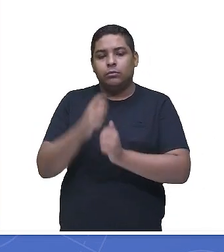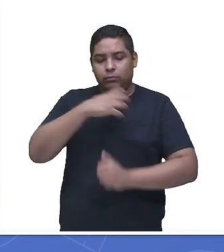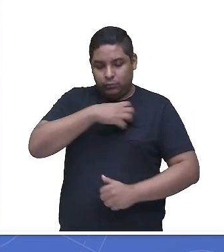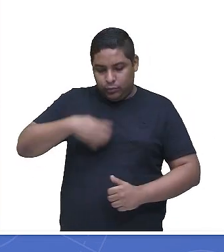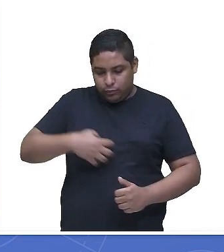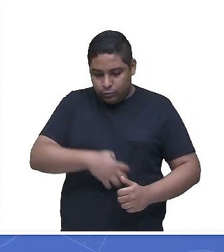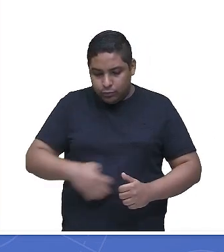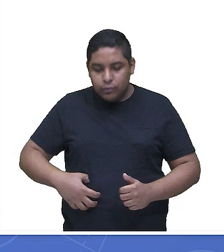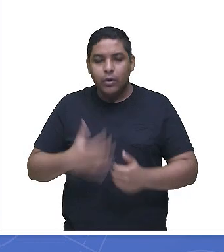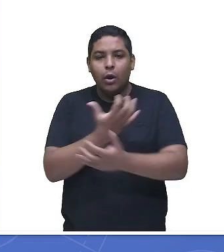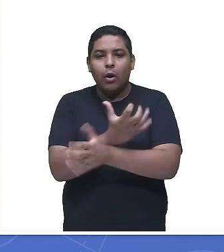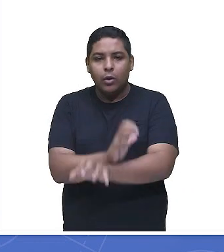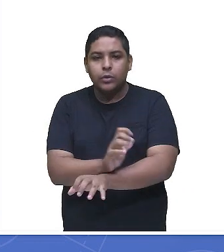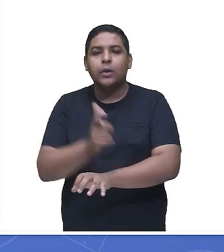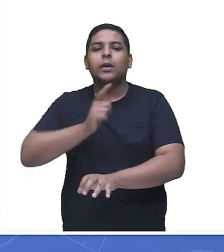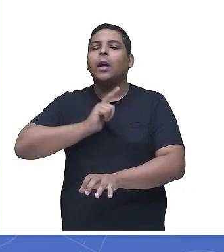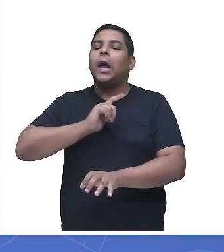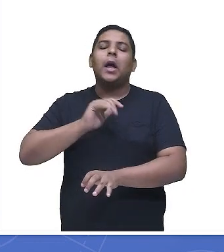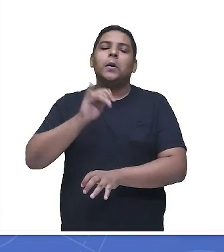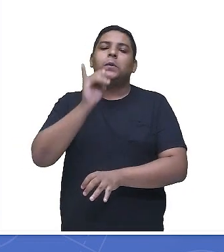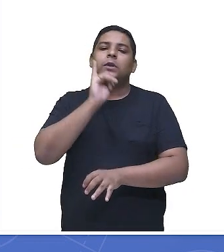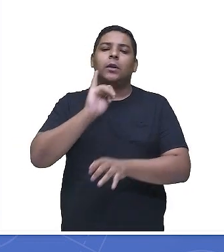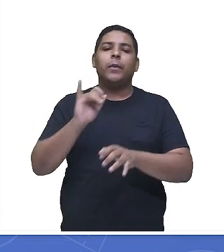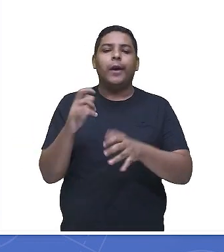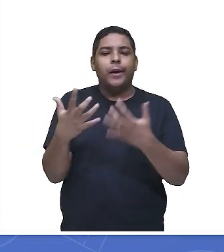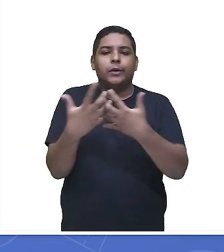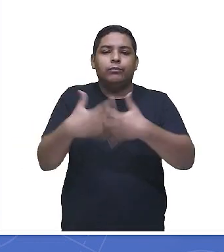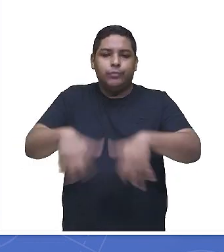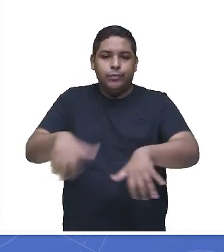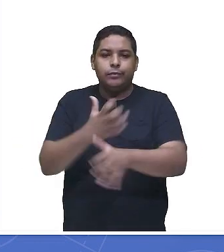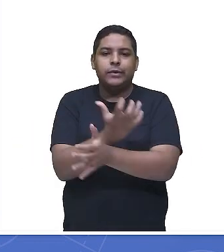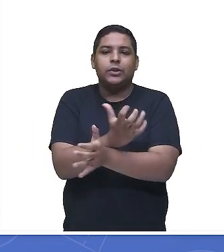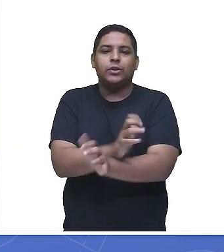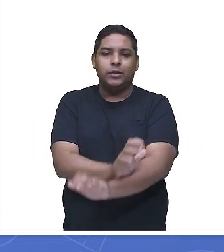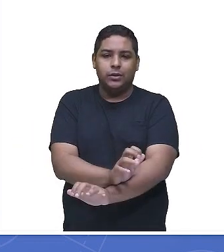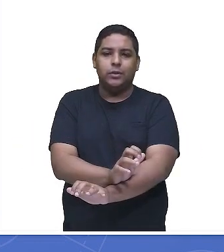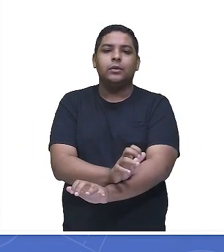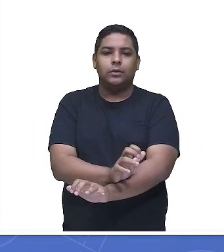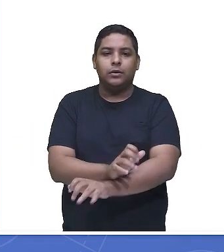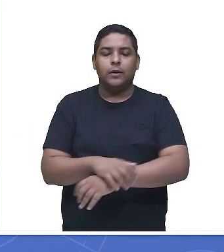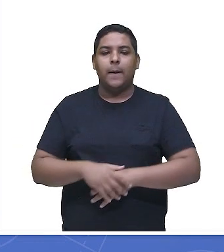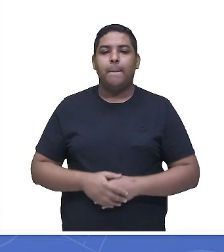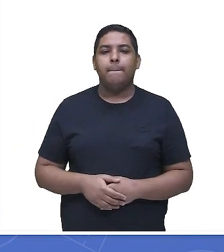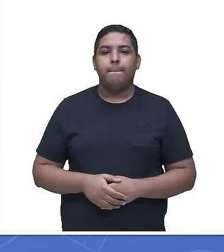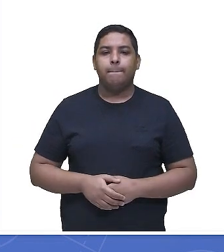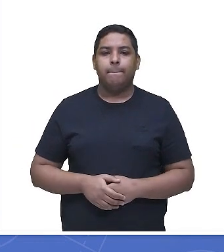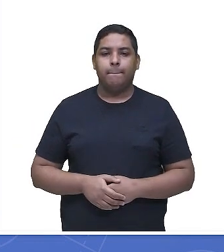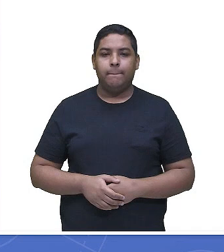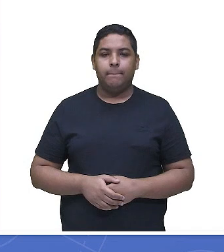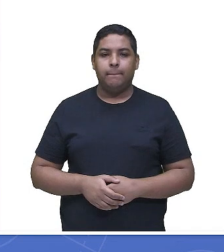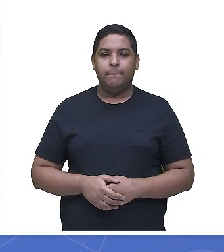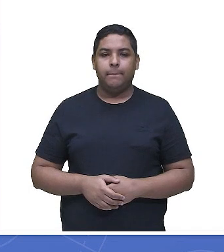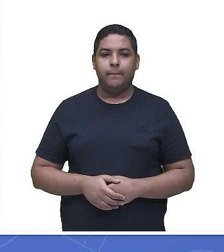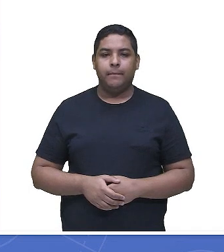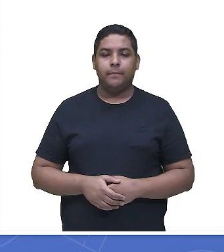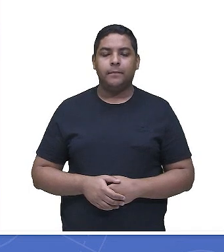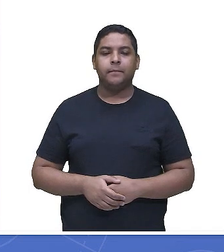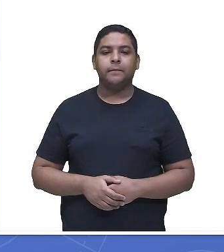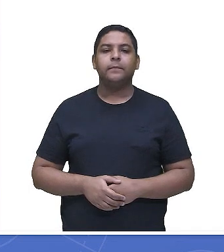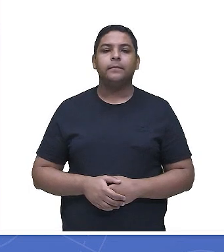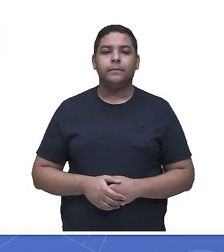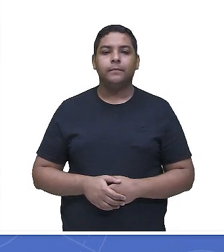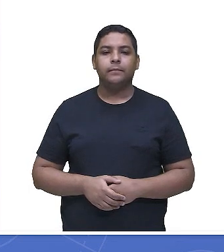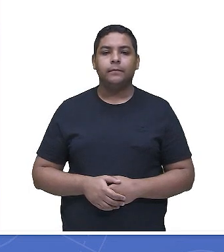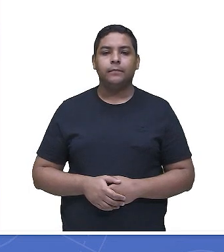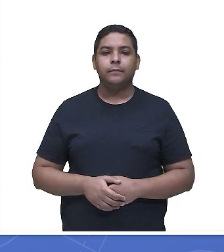eu tenho um sistema esquelético, por exemplo. Eu tenho outros sistemas, digestório, nervoso, ok? Opa, passei demais. E